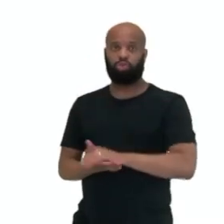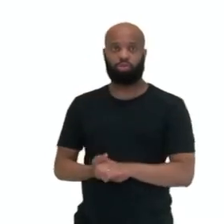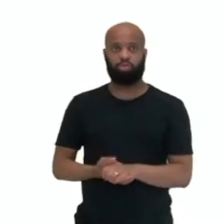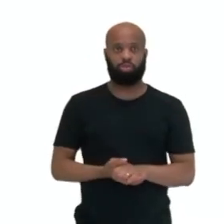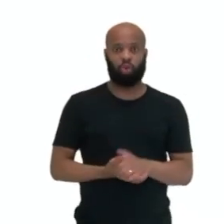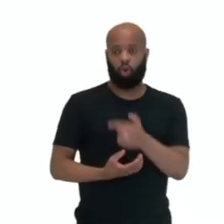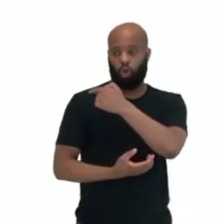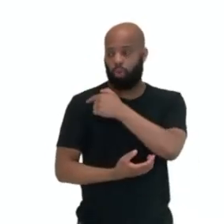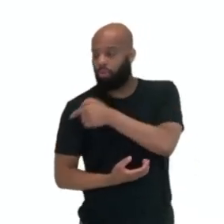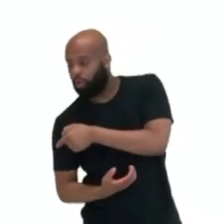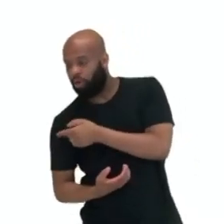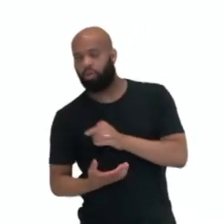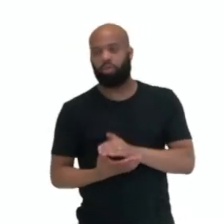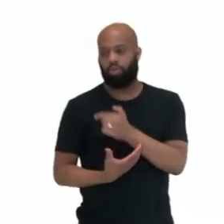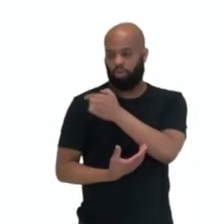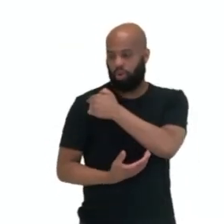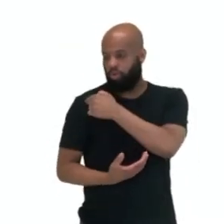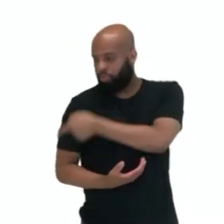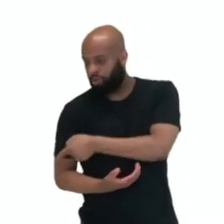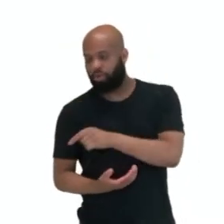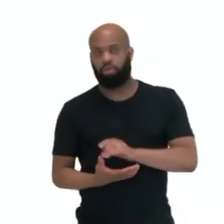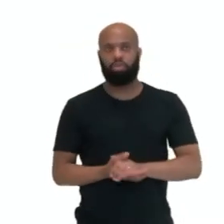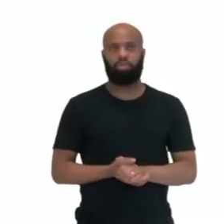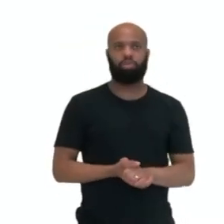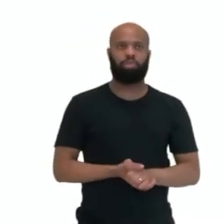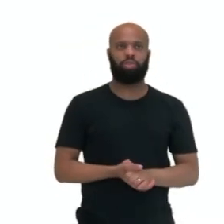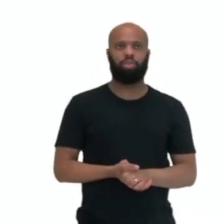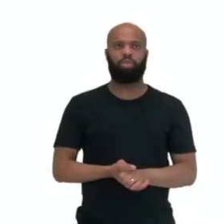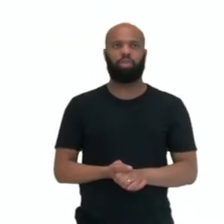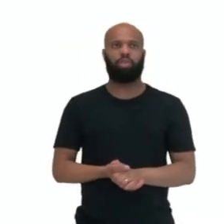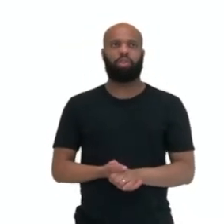Então essa é a técnica greco-romana.